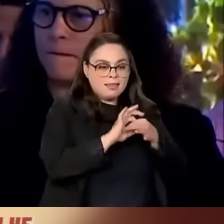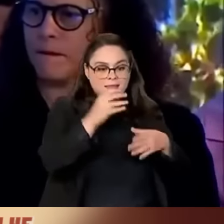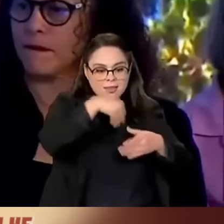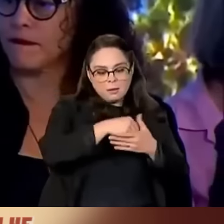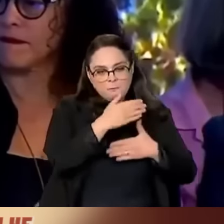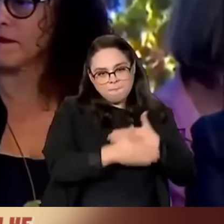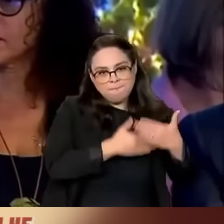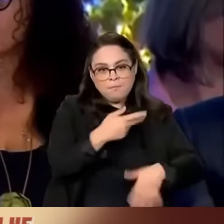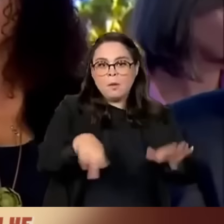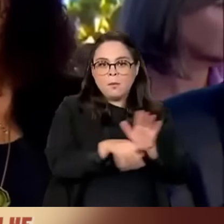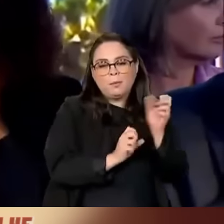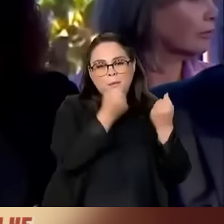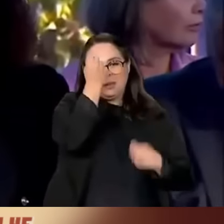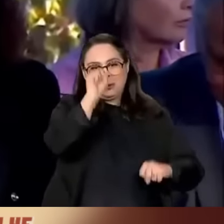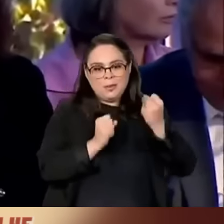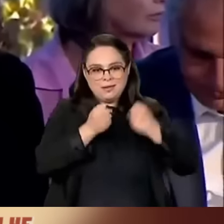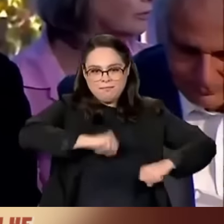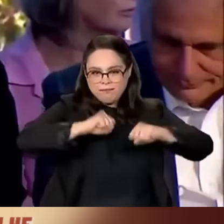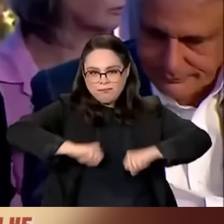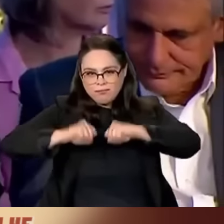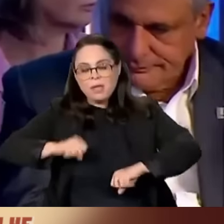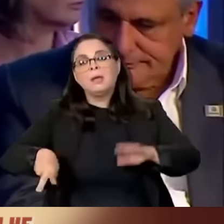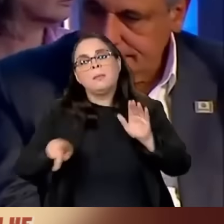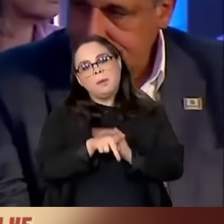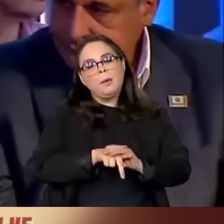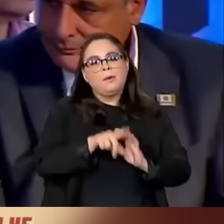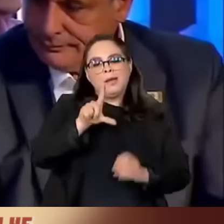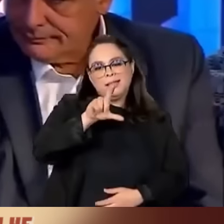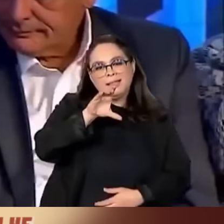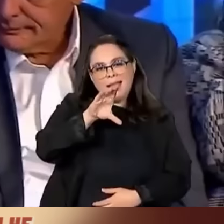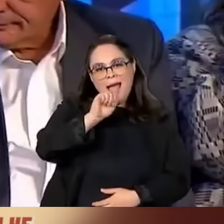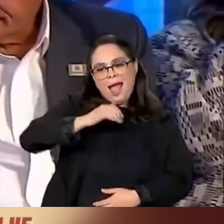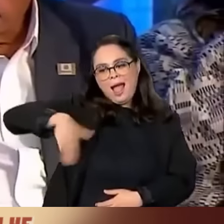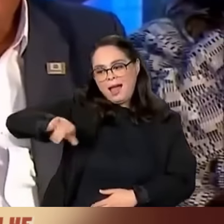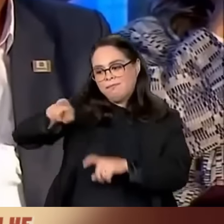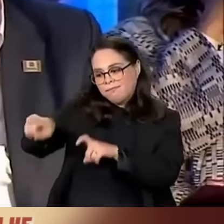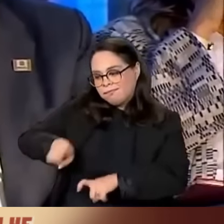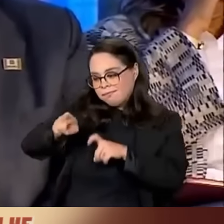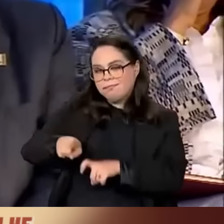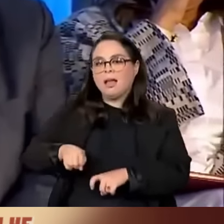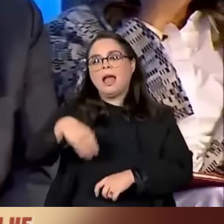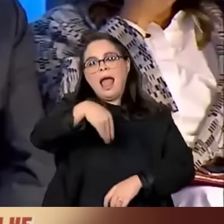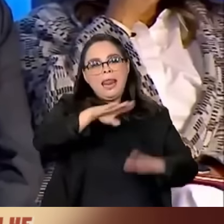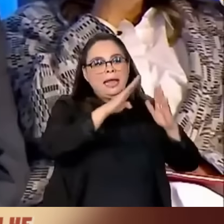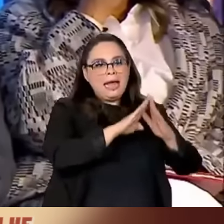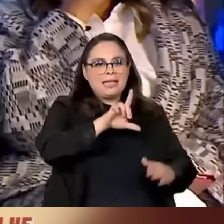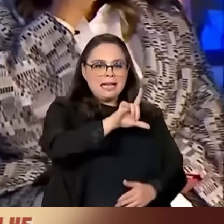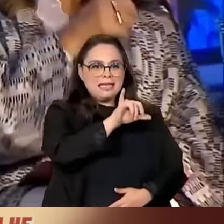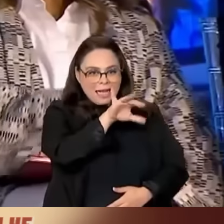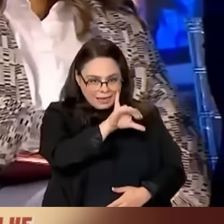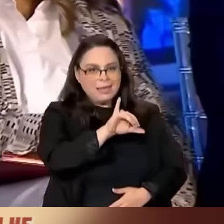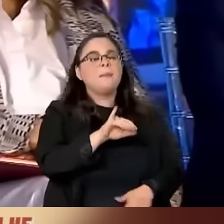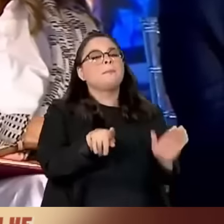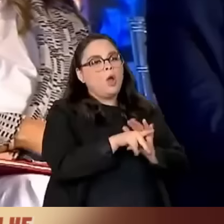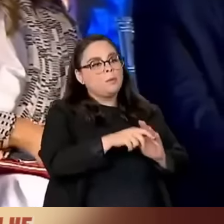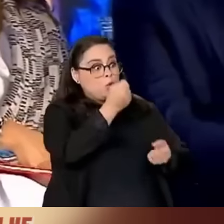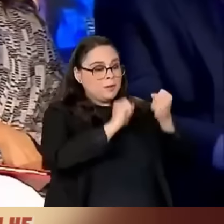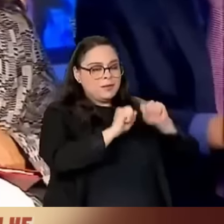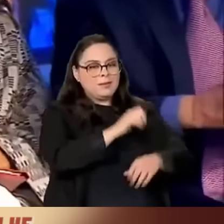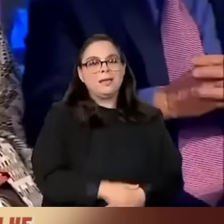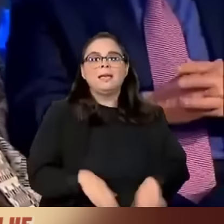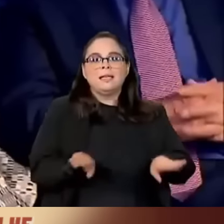desenvolvimento, que é para a indústria, como tem LCA para agricultura e LCI para o setor imobiliário. E renovar o